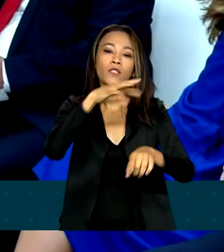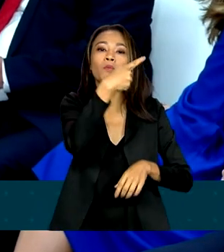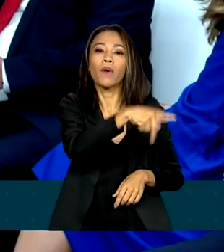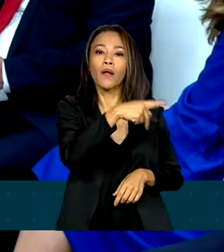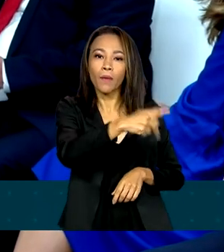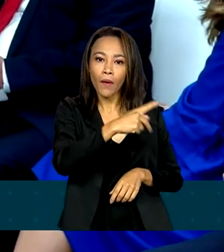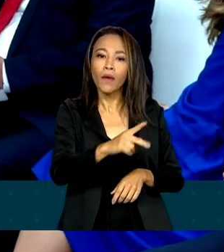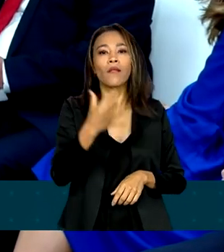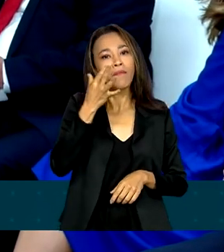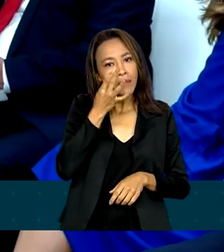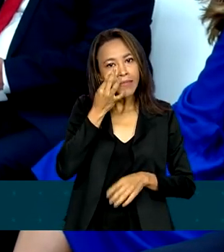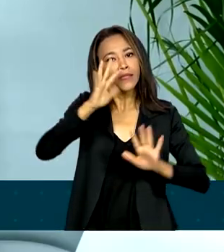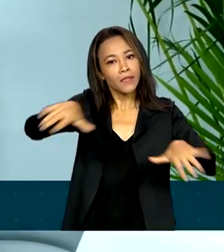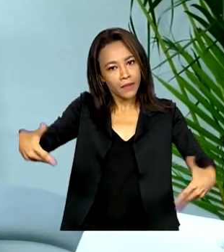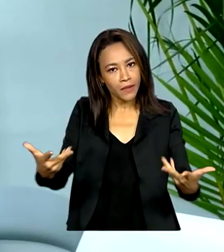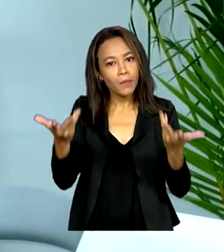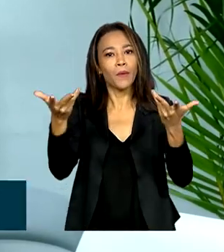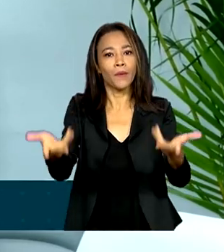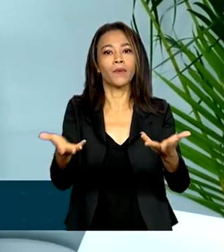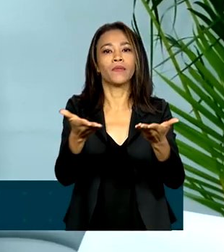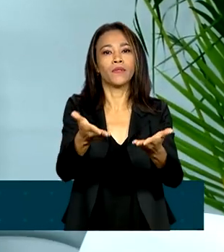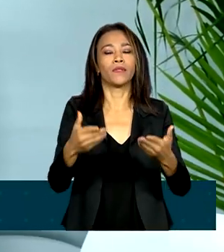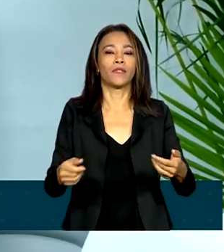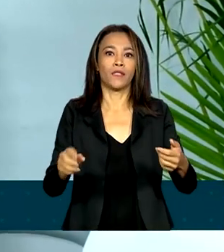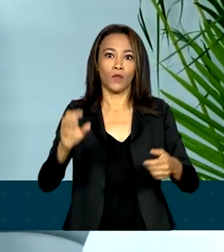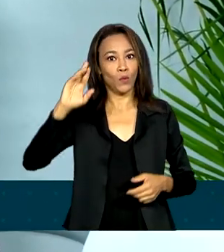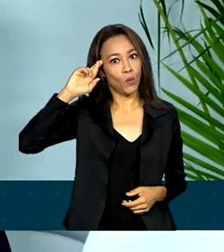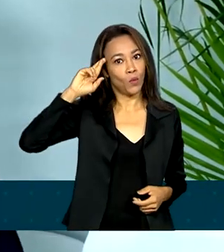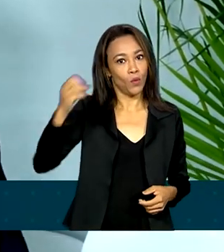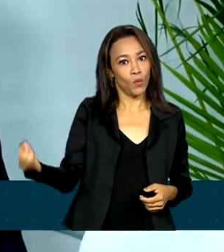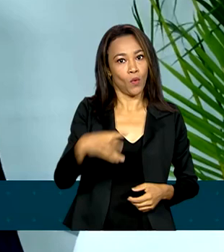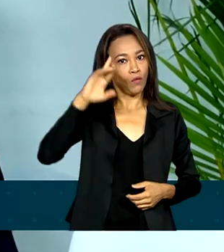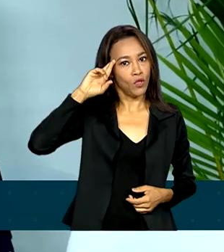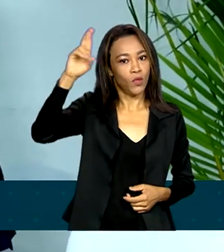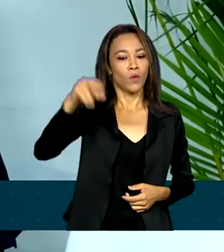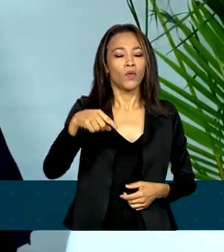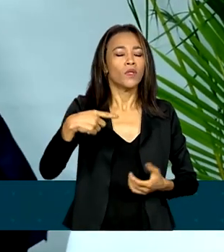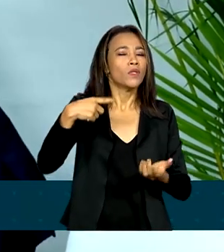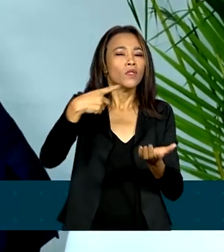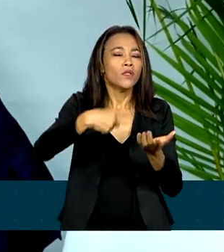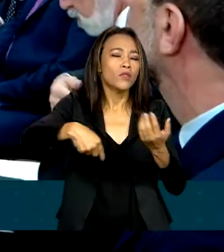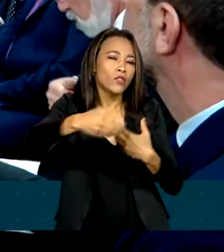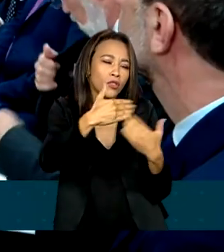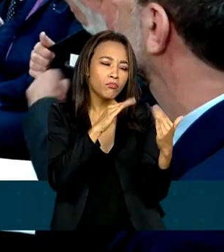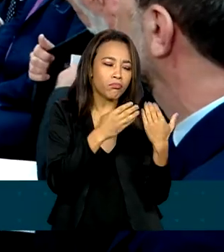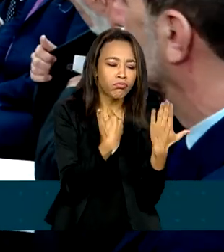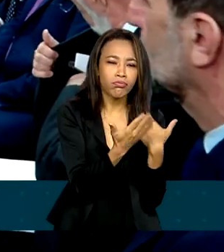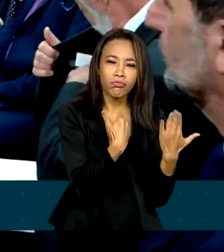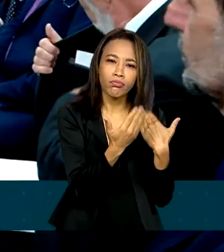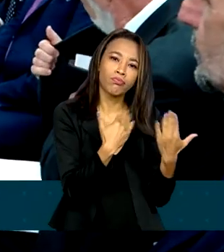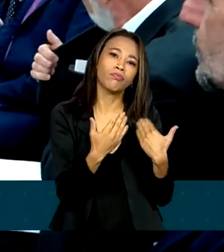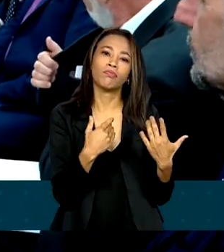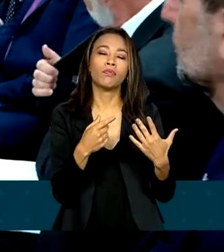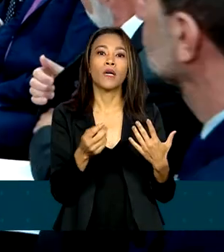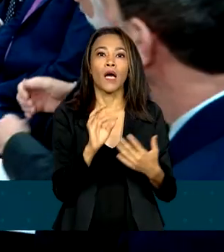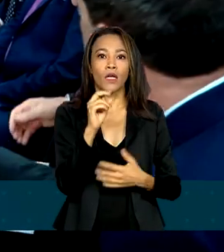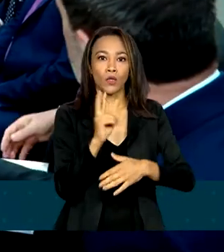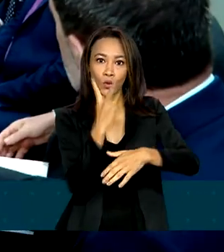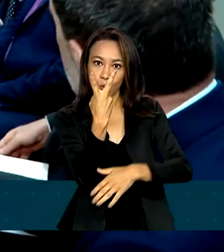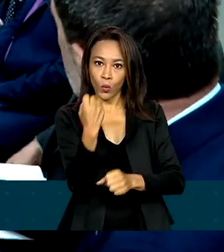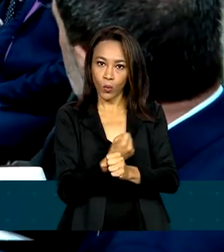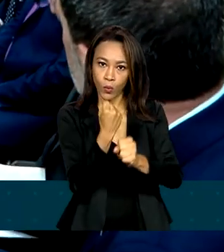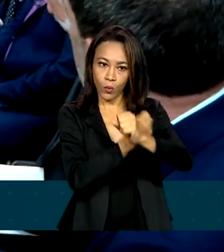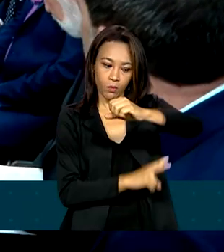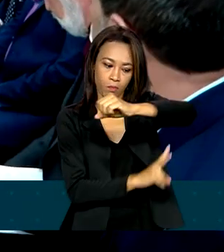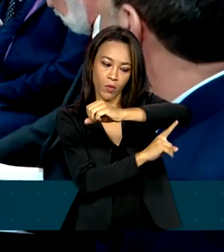esteve presente na cerimônia. Os presidentes discutiram o Acordo Mercosul e União Europeia, a construção de duas pontes entre o Brasil e